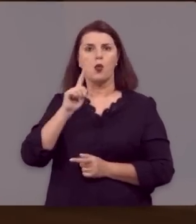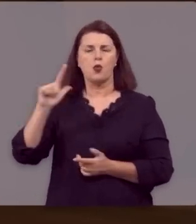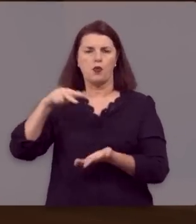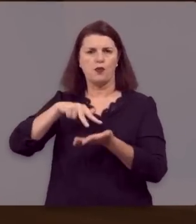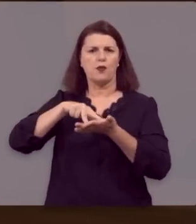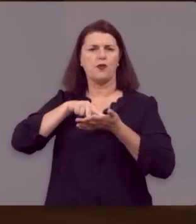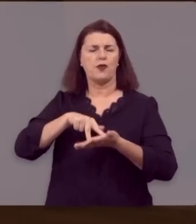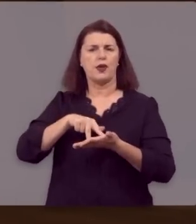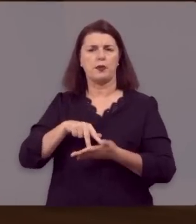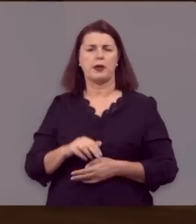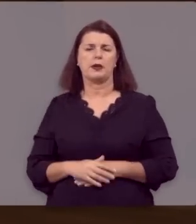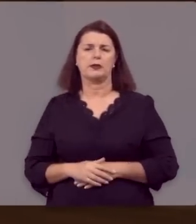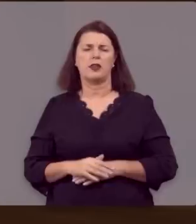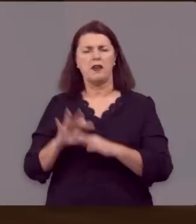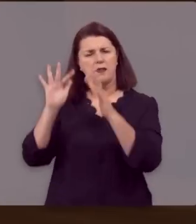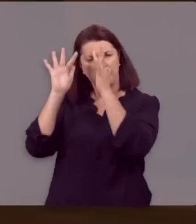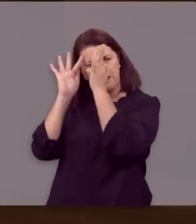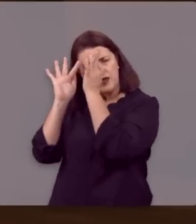Permaneceram